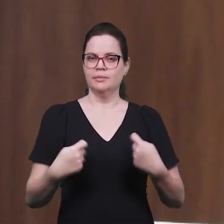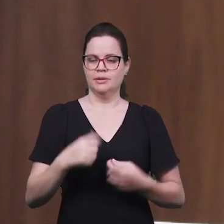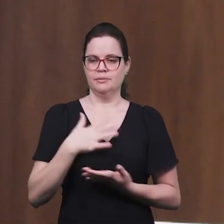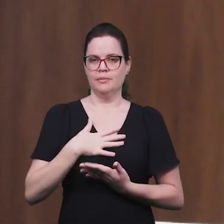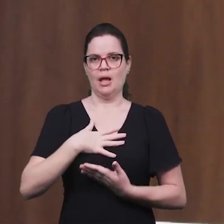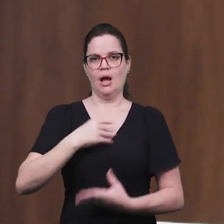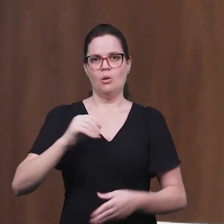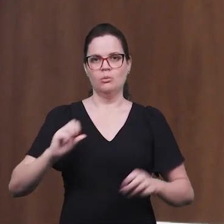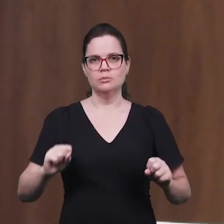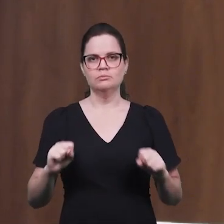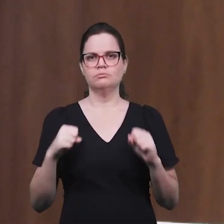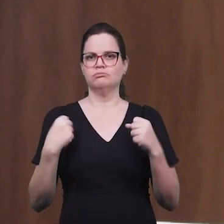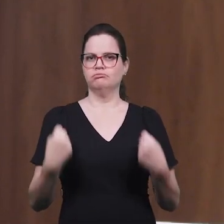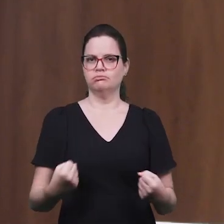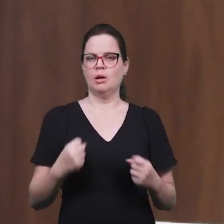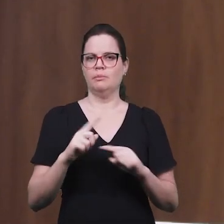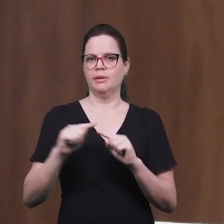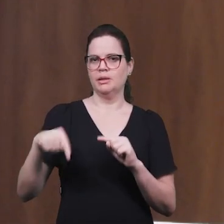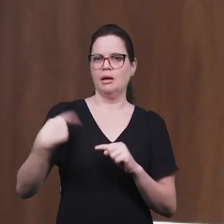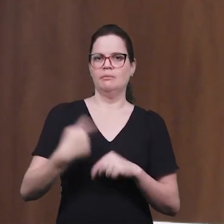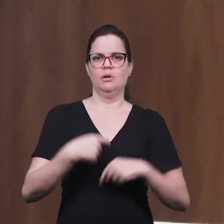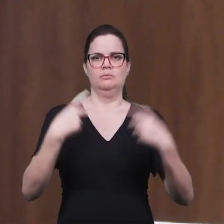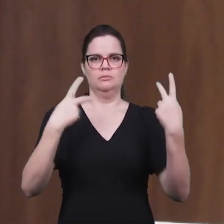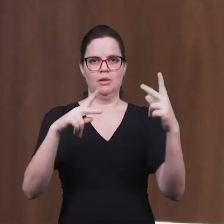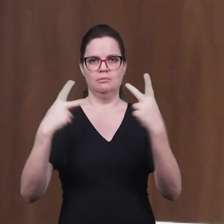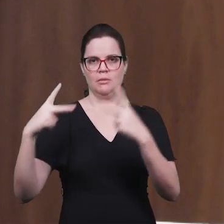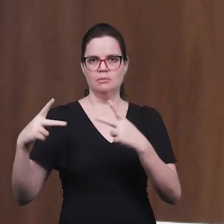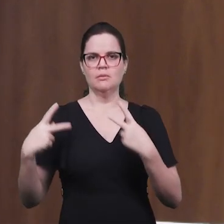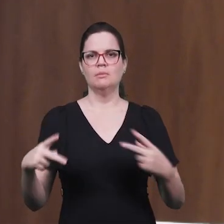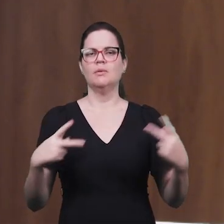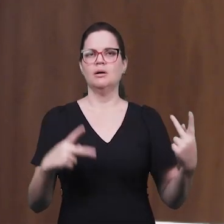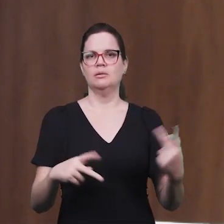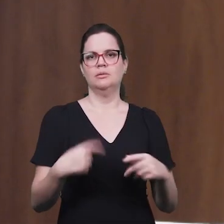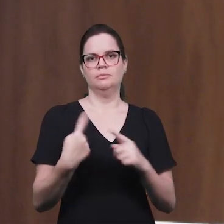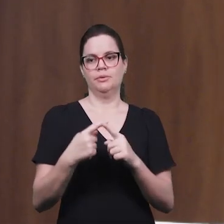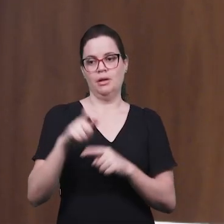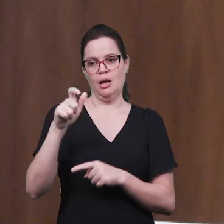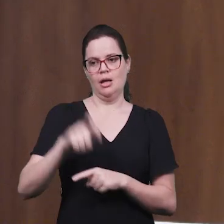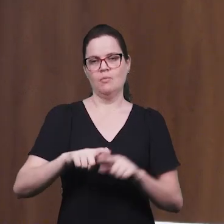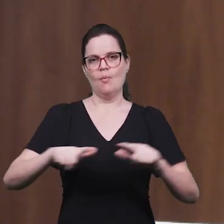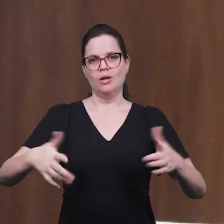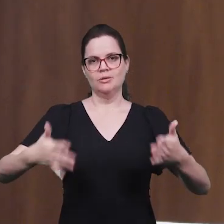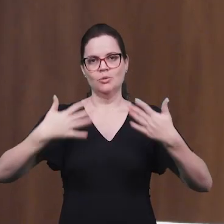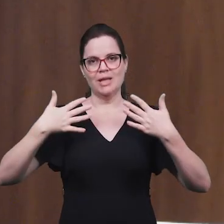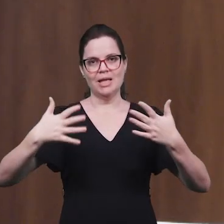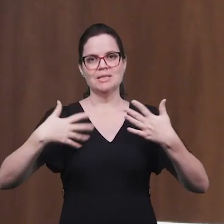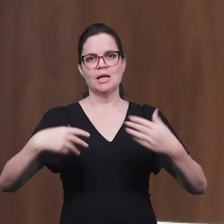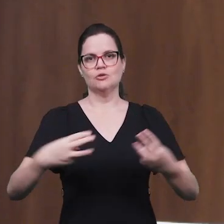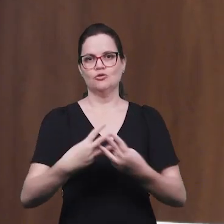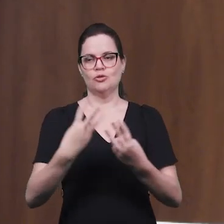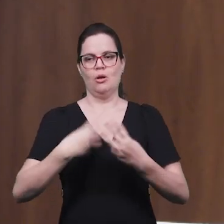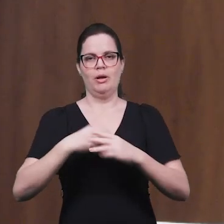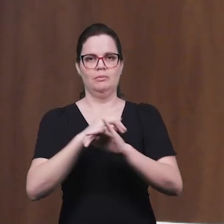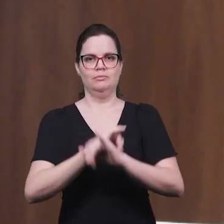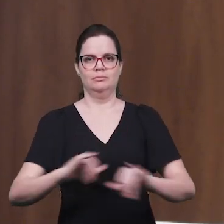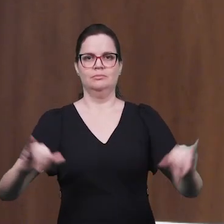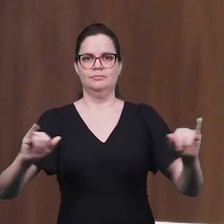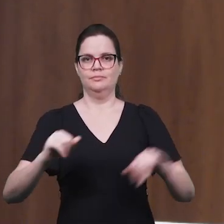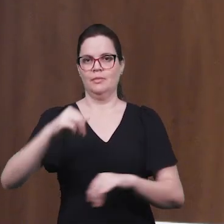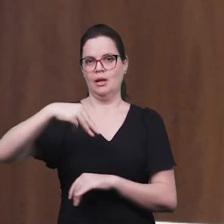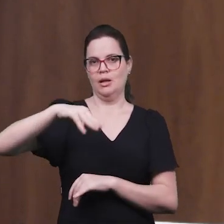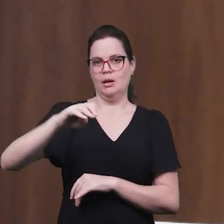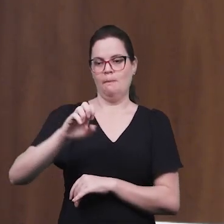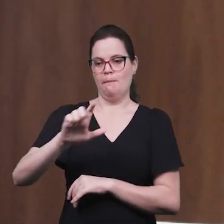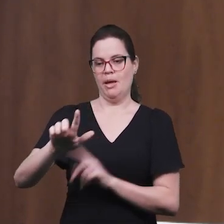nutrir a sua alma para depois passar aos outros. E é a voz do que clama no deserto. O mel, por exemplo,